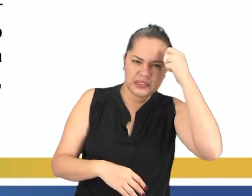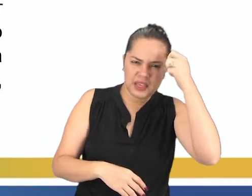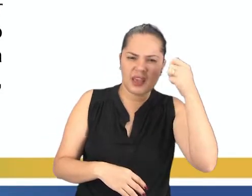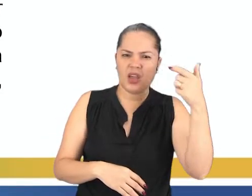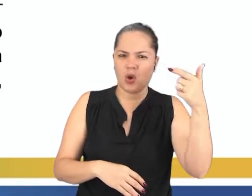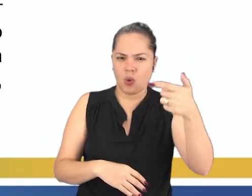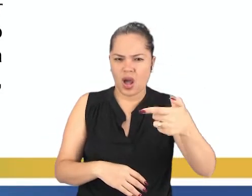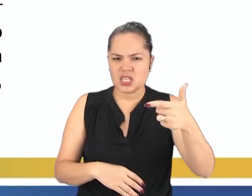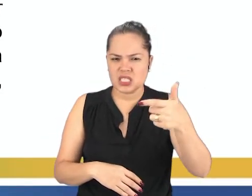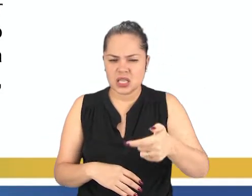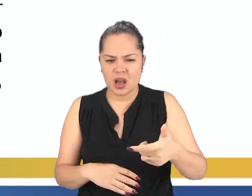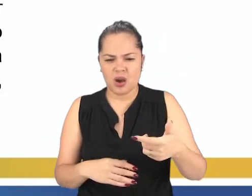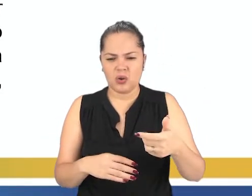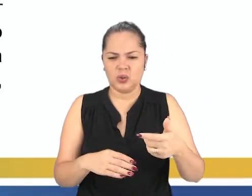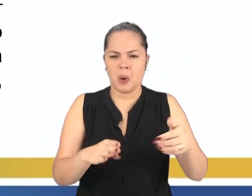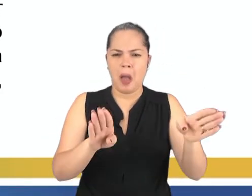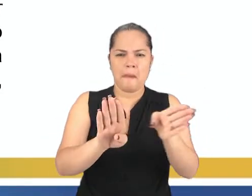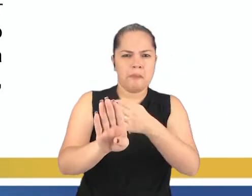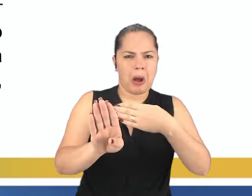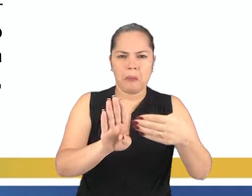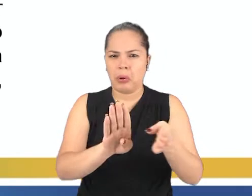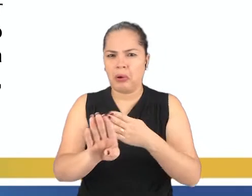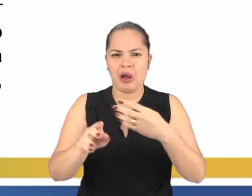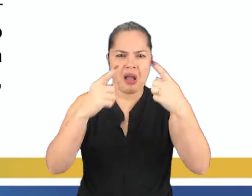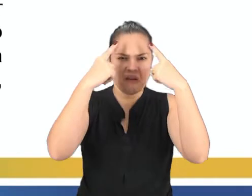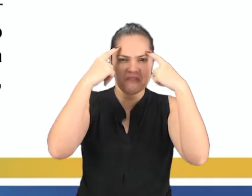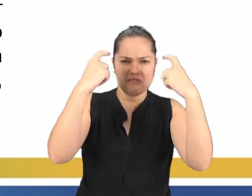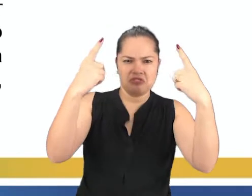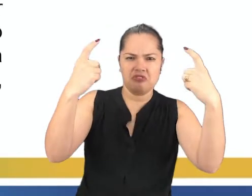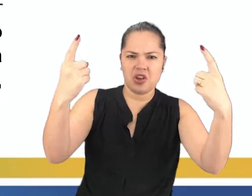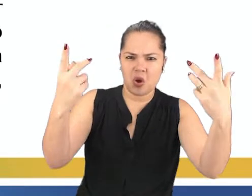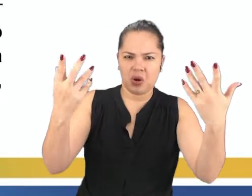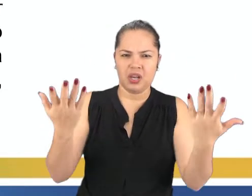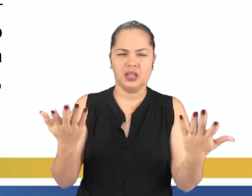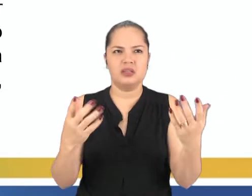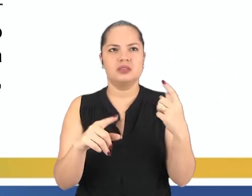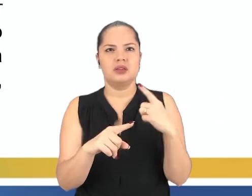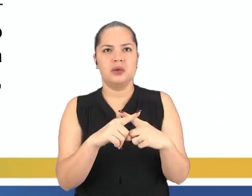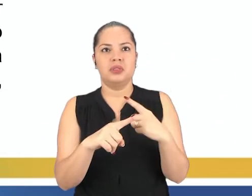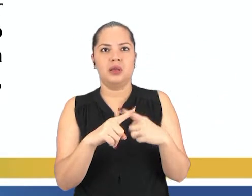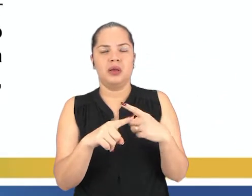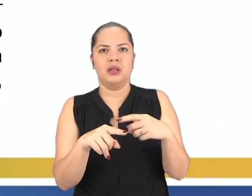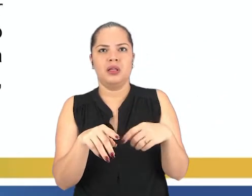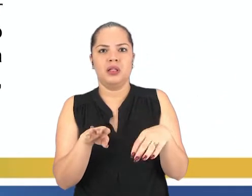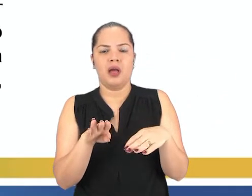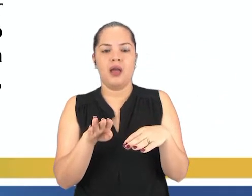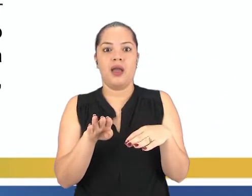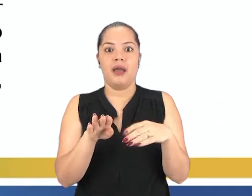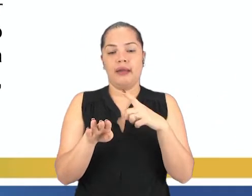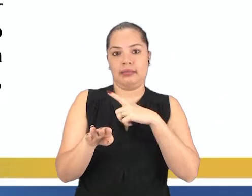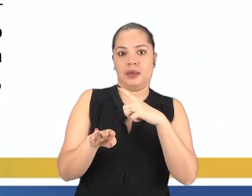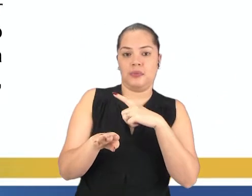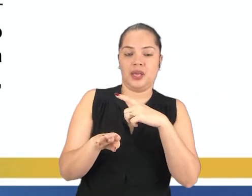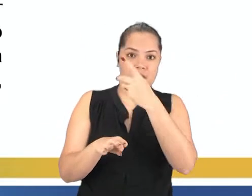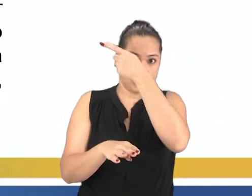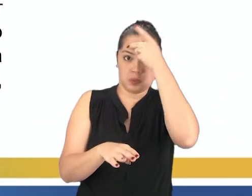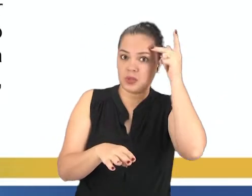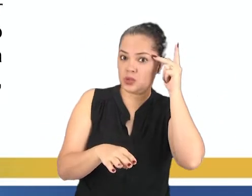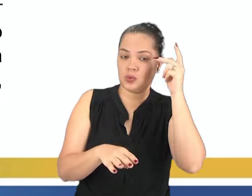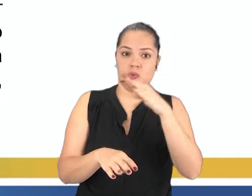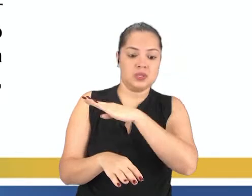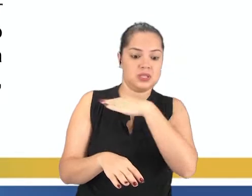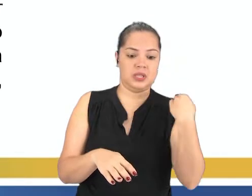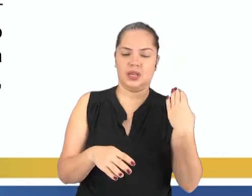por acharem que o suspeito é ele, enquanto o número de negros mortos for tão alto, enquanto uma mãe com